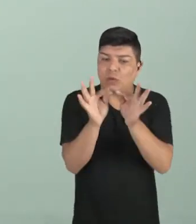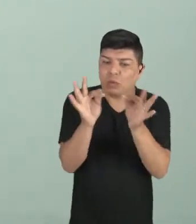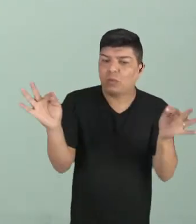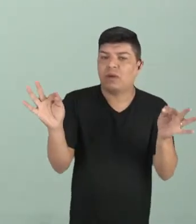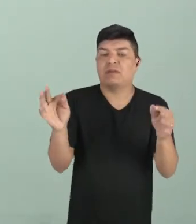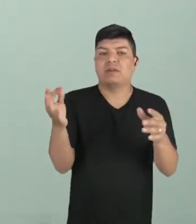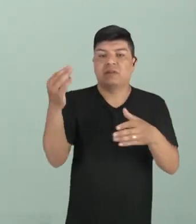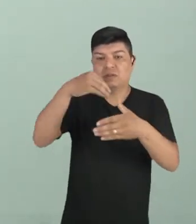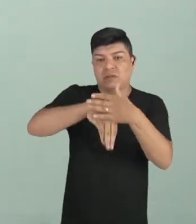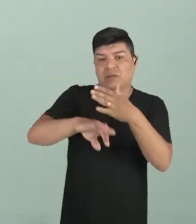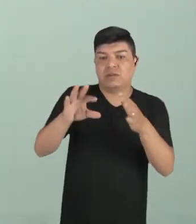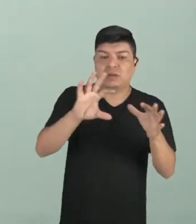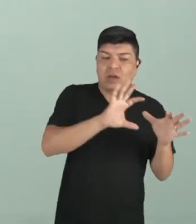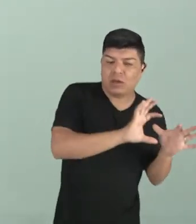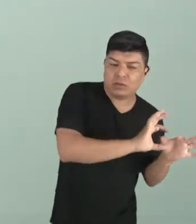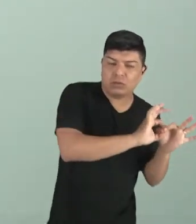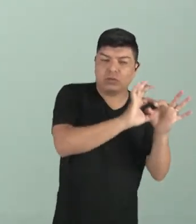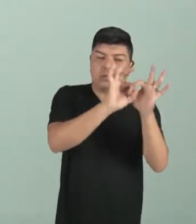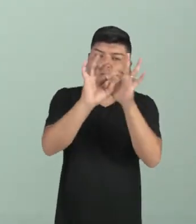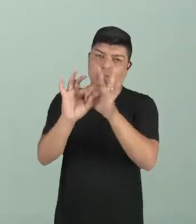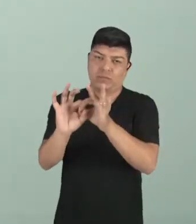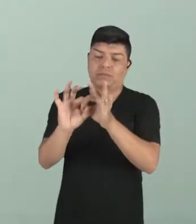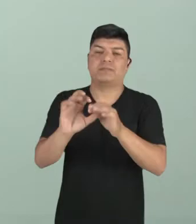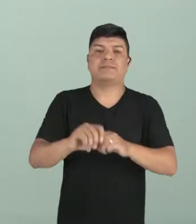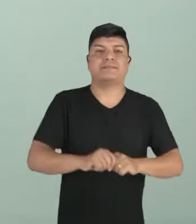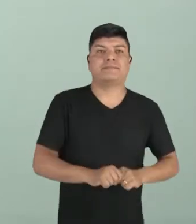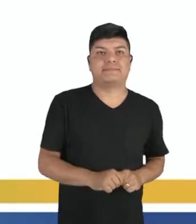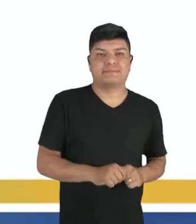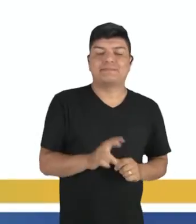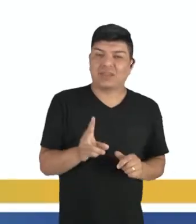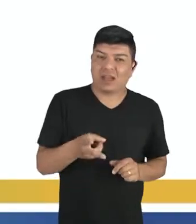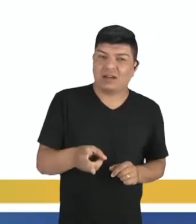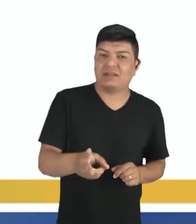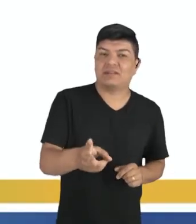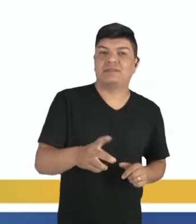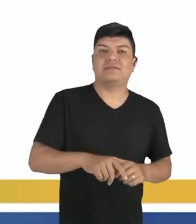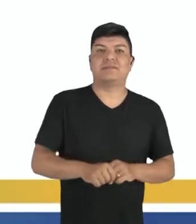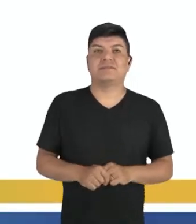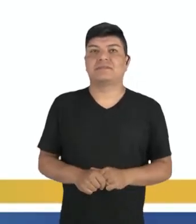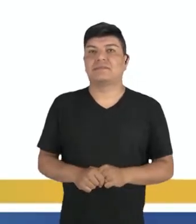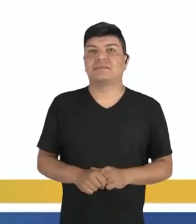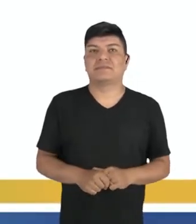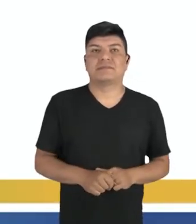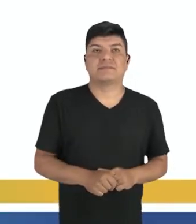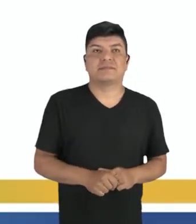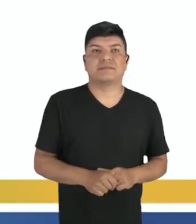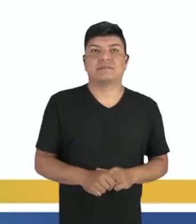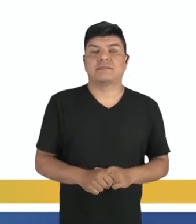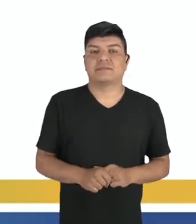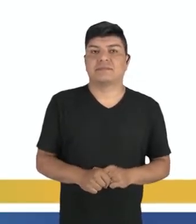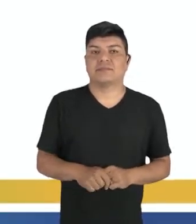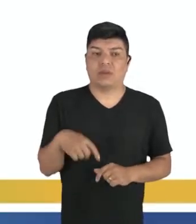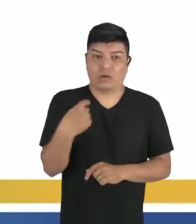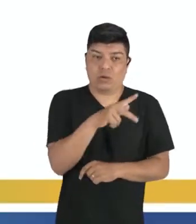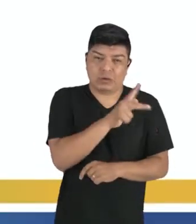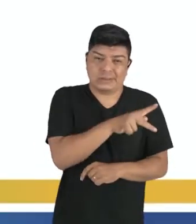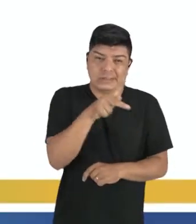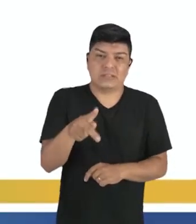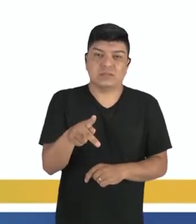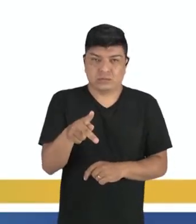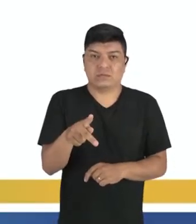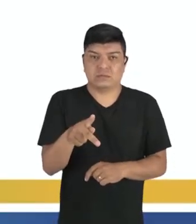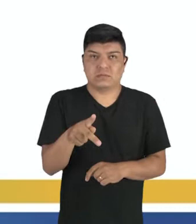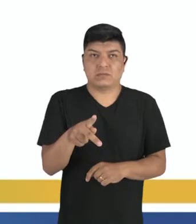frase dentro daquele contexto, tá galerinha? A continuação, né, nosotros professores